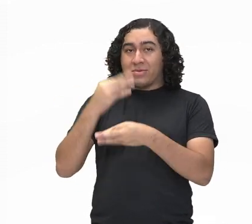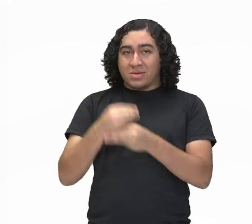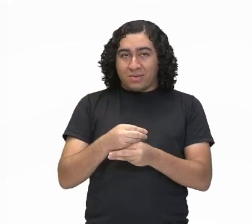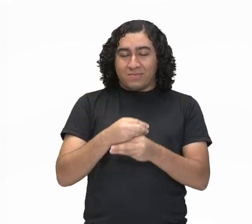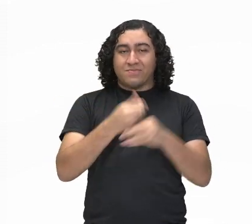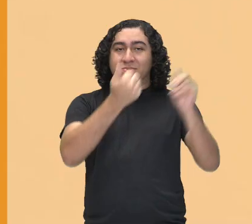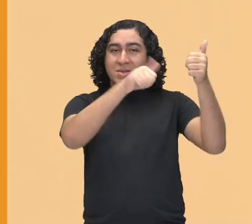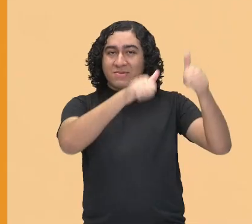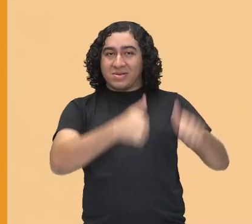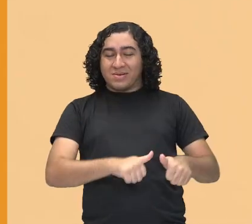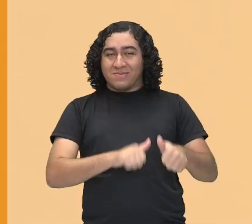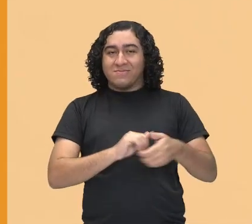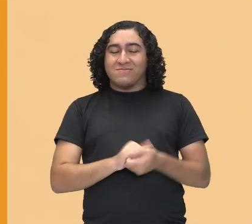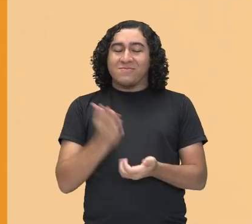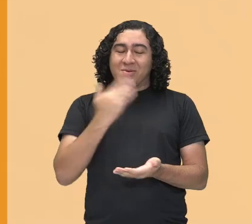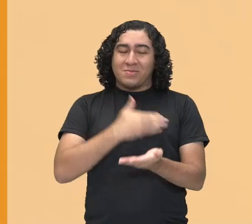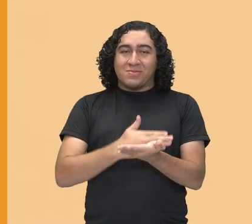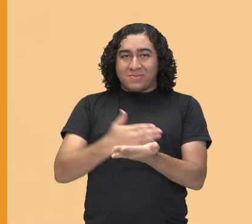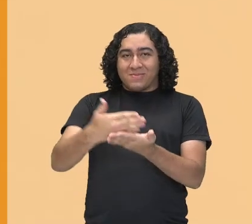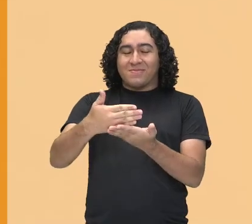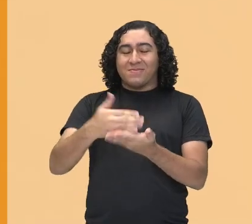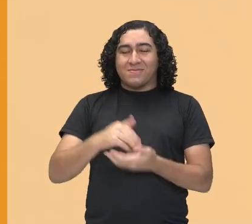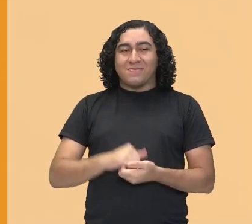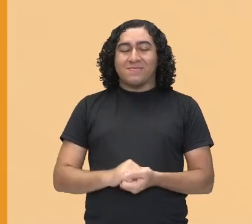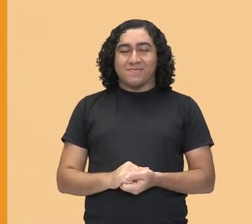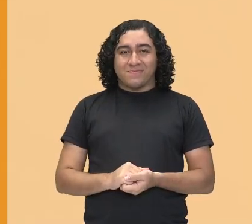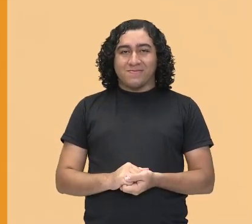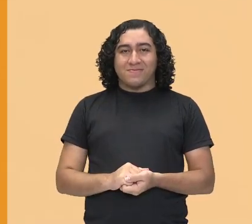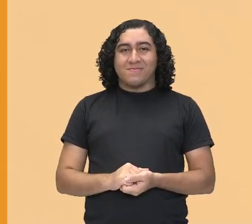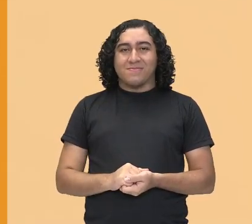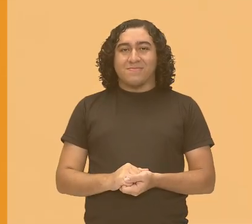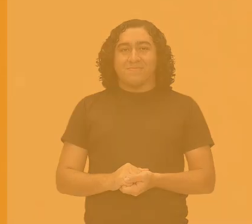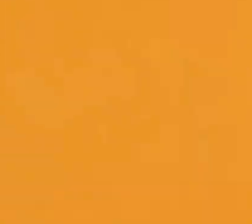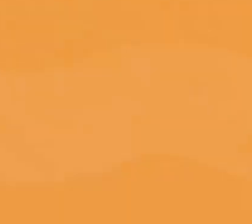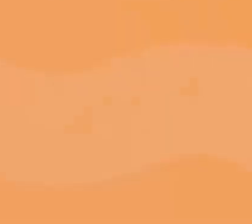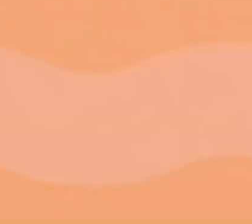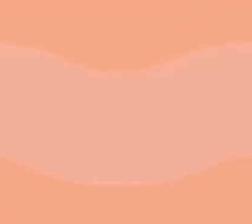e avaliação. Então vamos aí para a nossa revisão de Geografia.